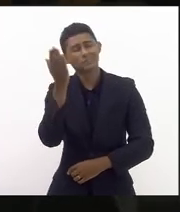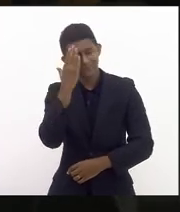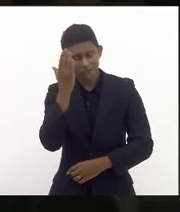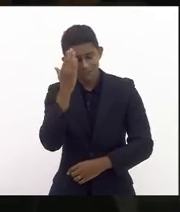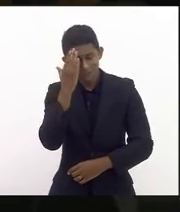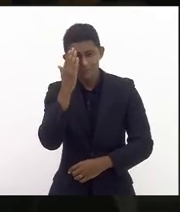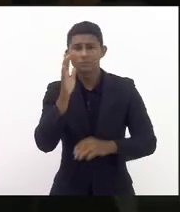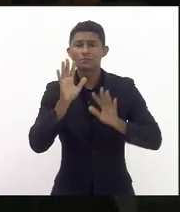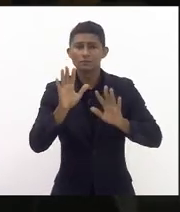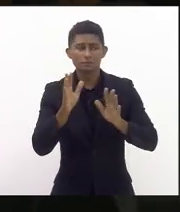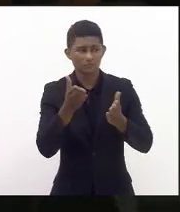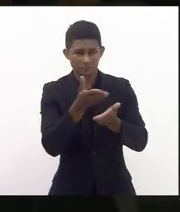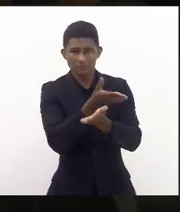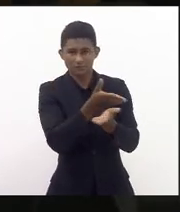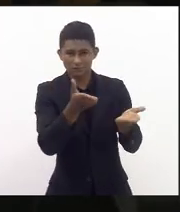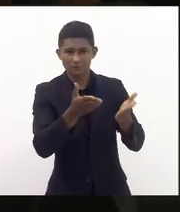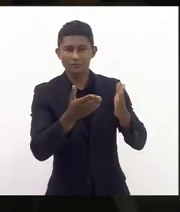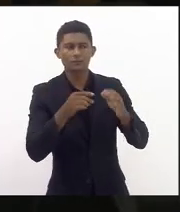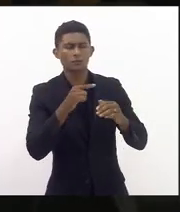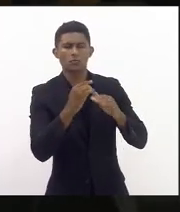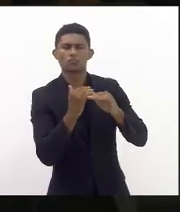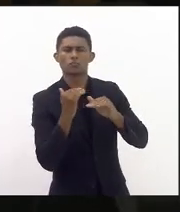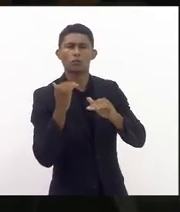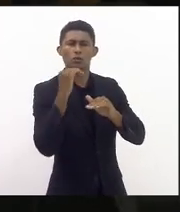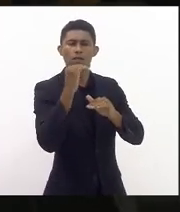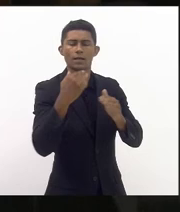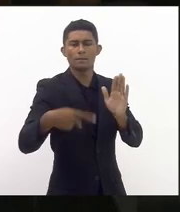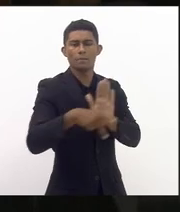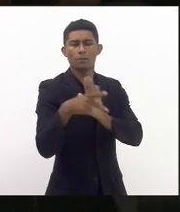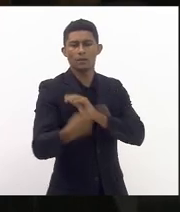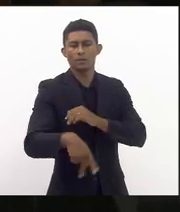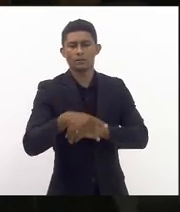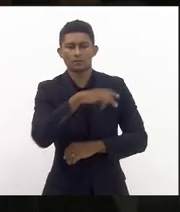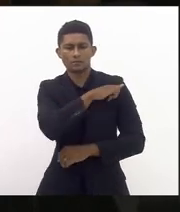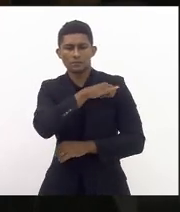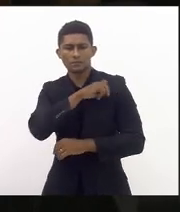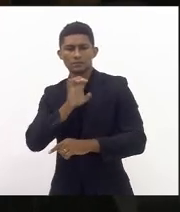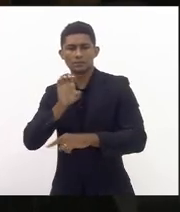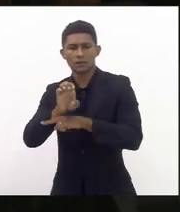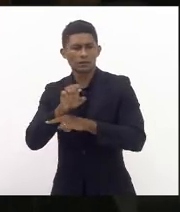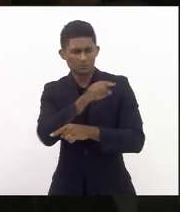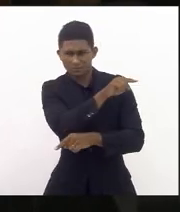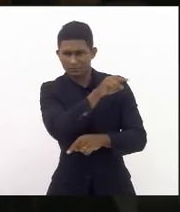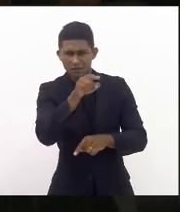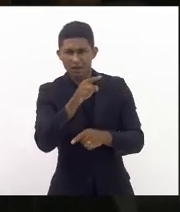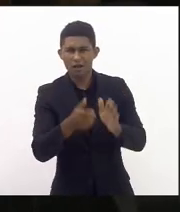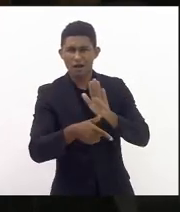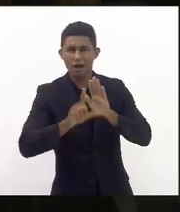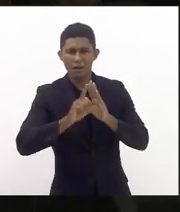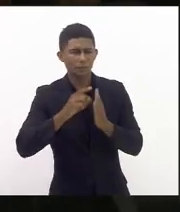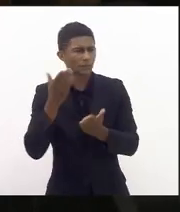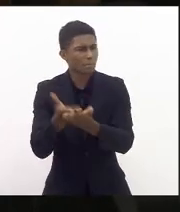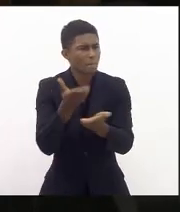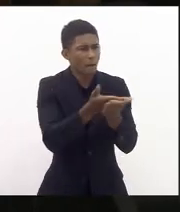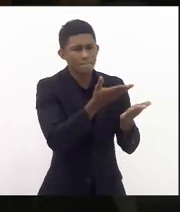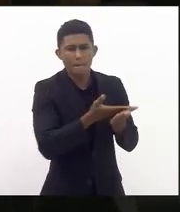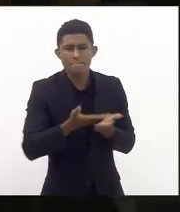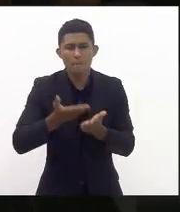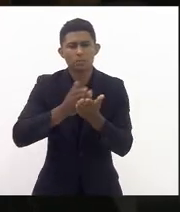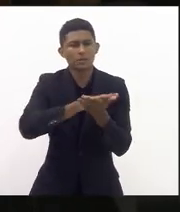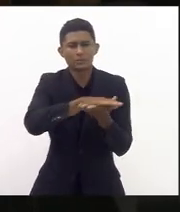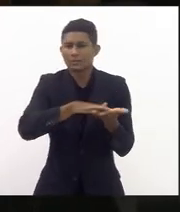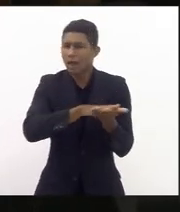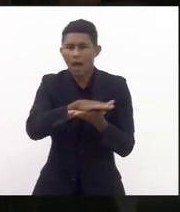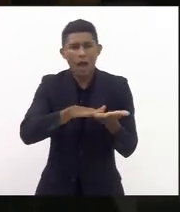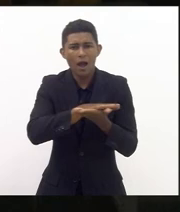esse órgão ambiental, que é a Autoridade Ambiental do Estado, fizesse estudos de impacto ambiental antes de